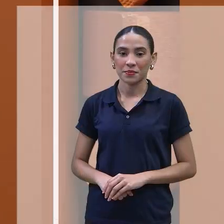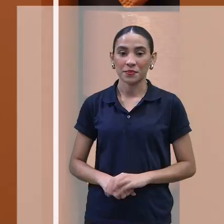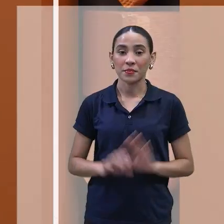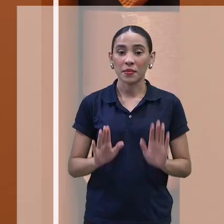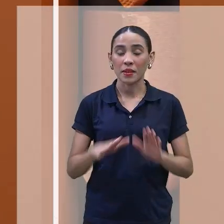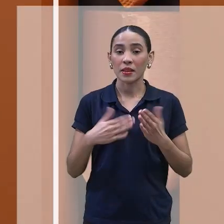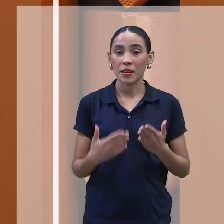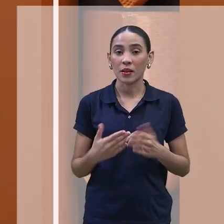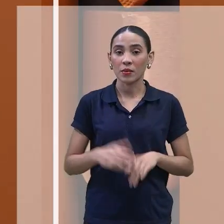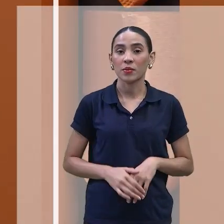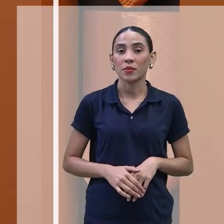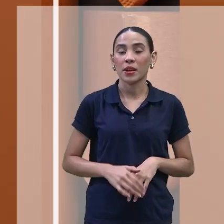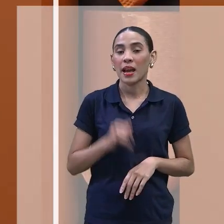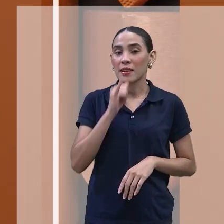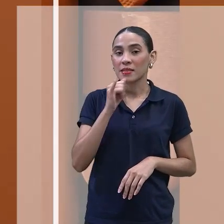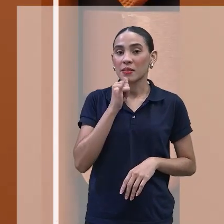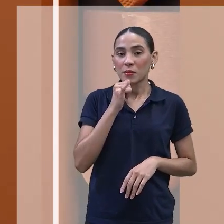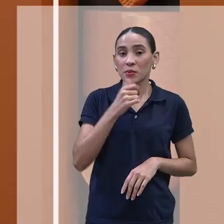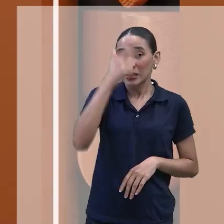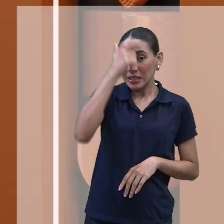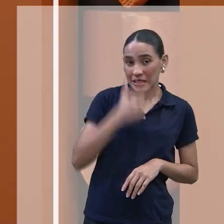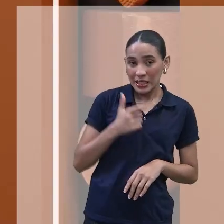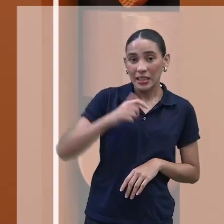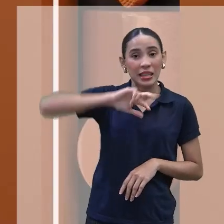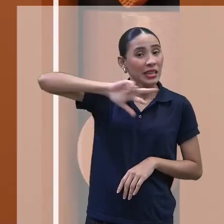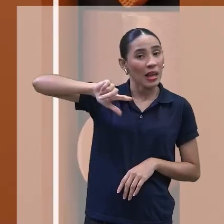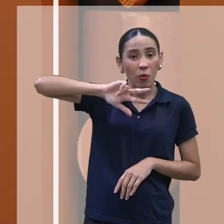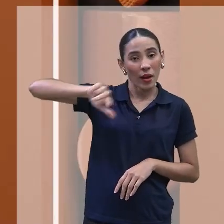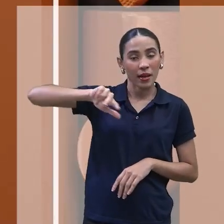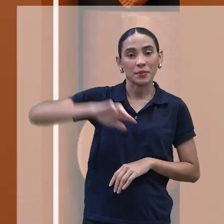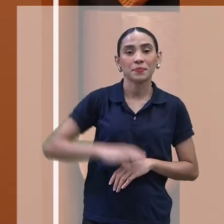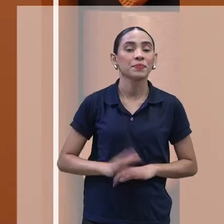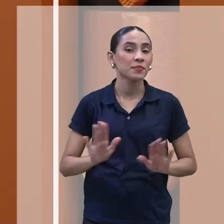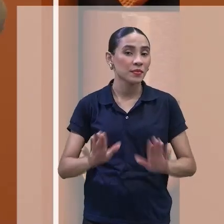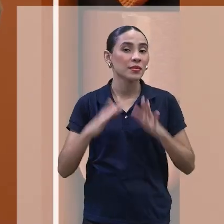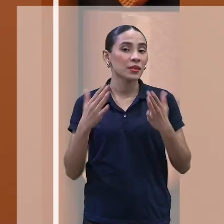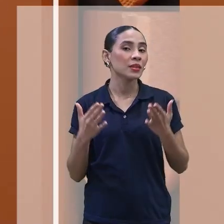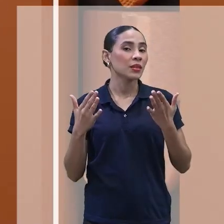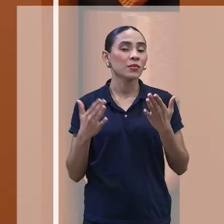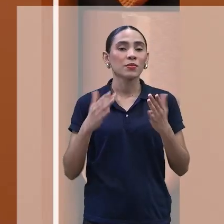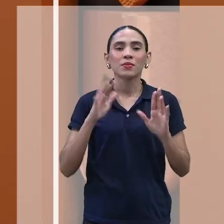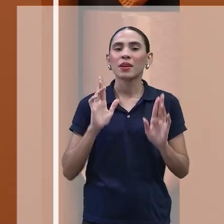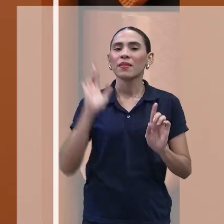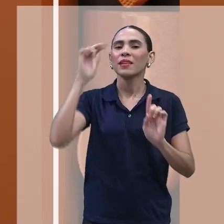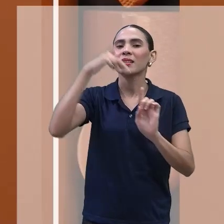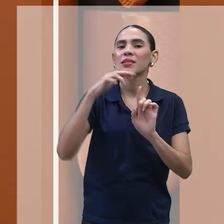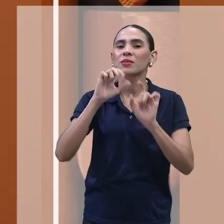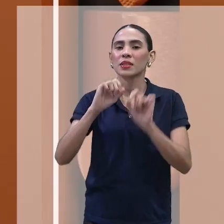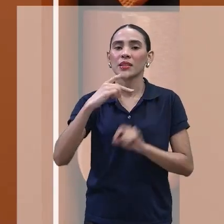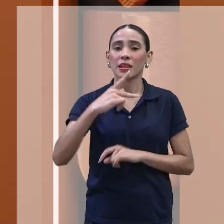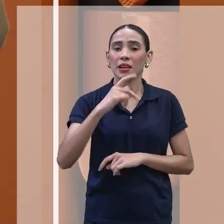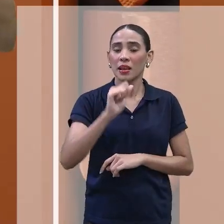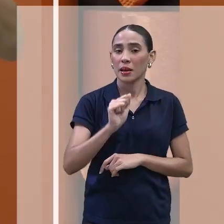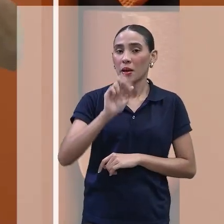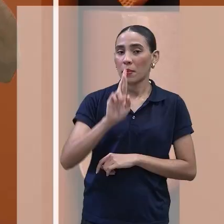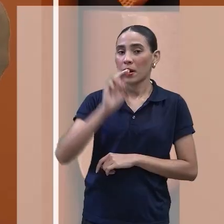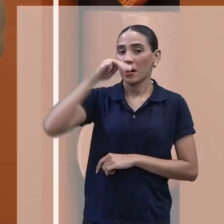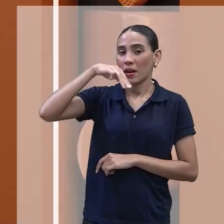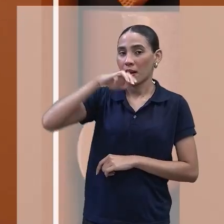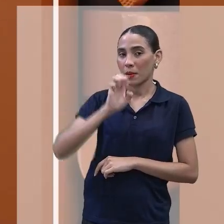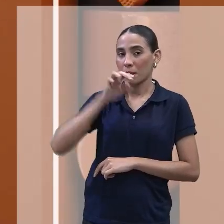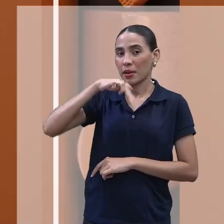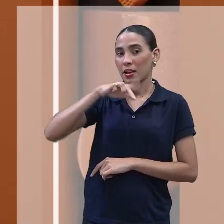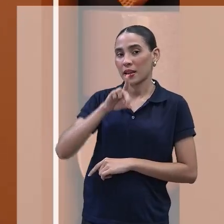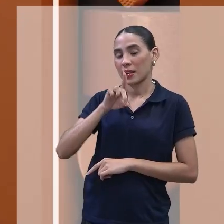O ser é, o não ser não é. Estamos falando de Parmênides. E a gente vai